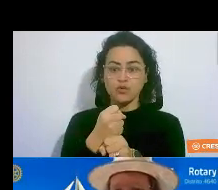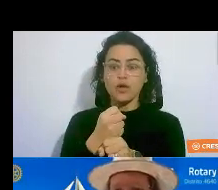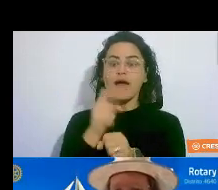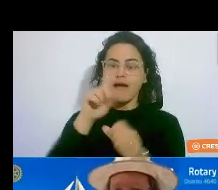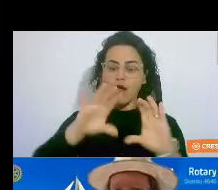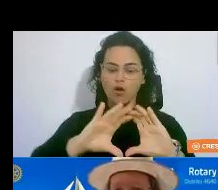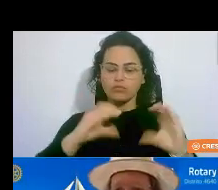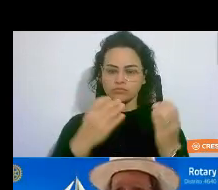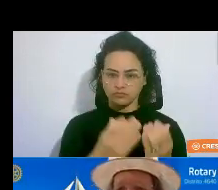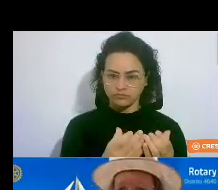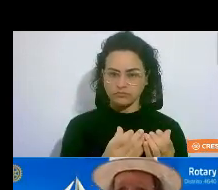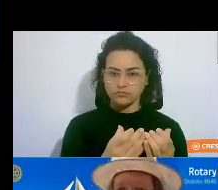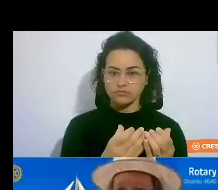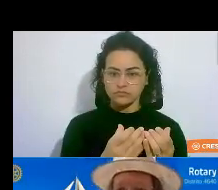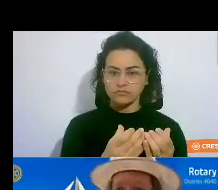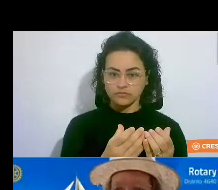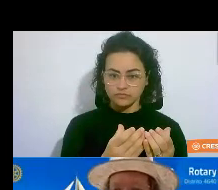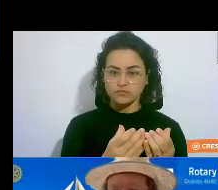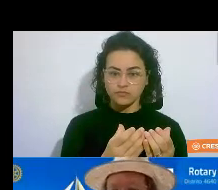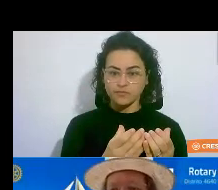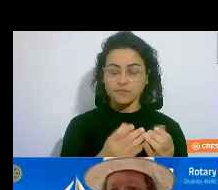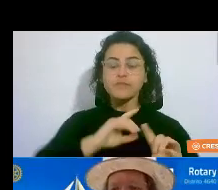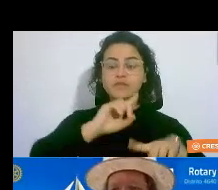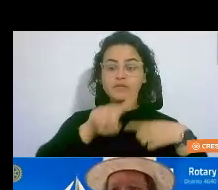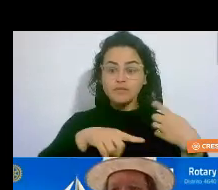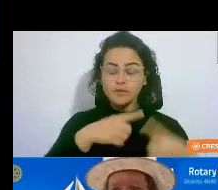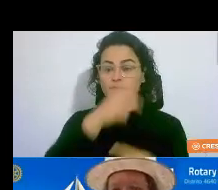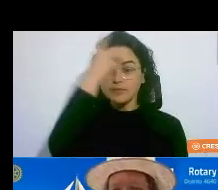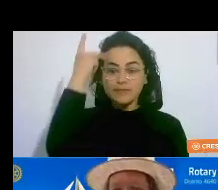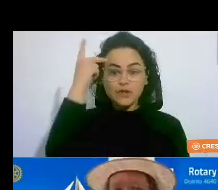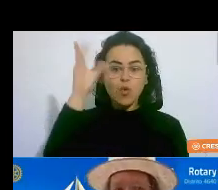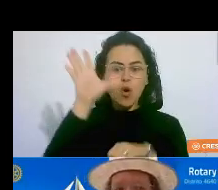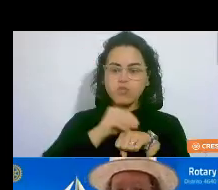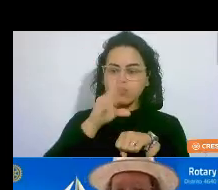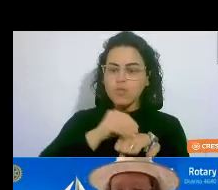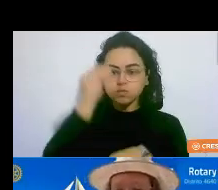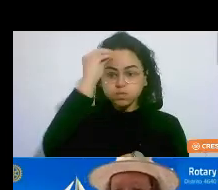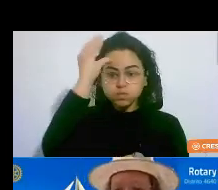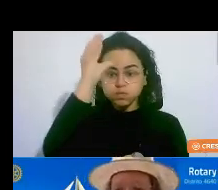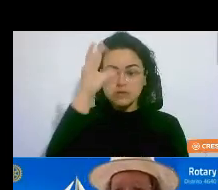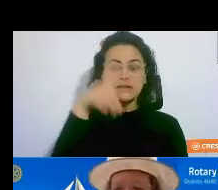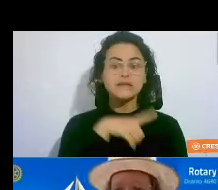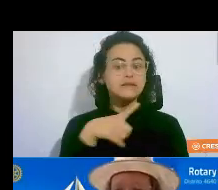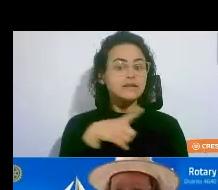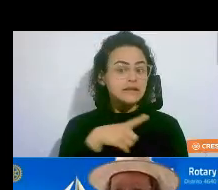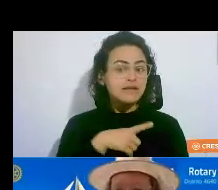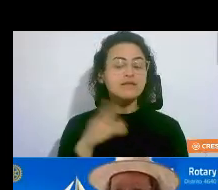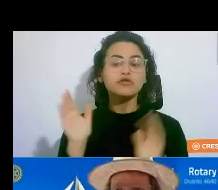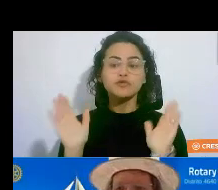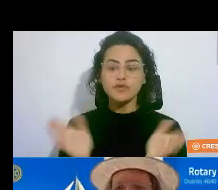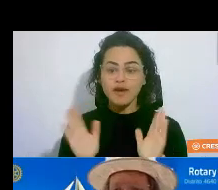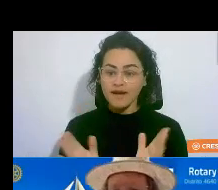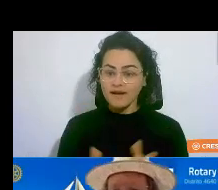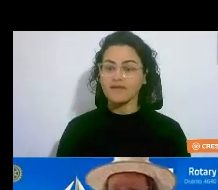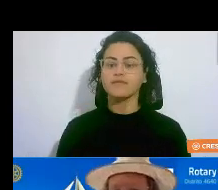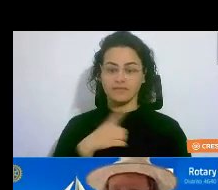ano renovando nós sempre teremos uma bagagem de conhecimento maior para conseguir conciliar esses programas